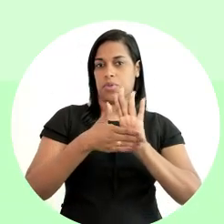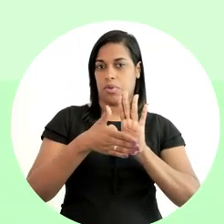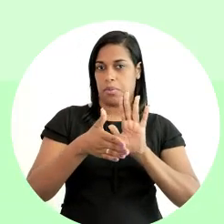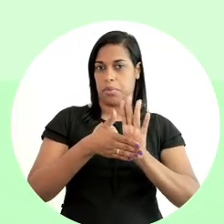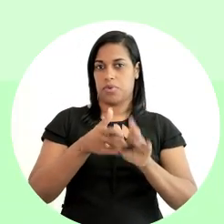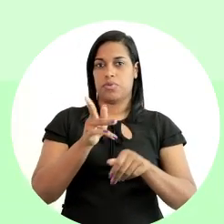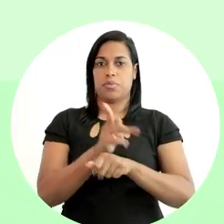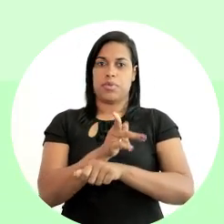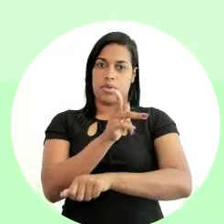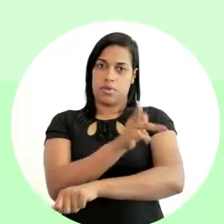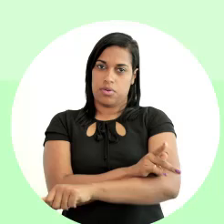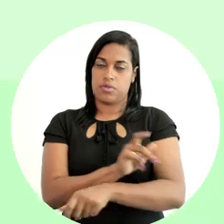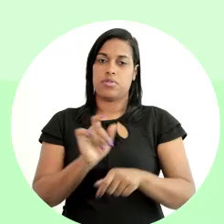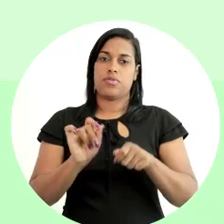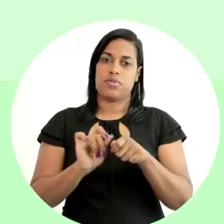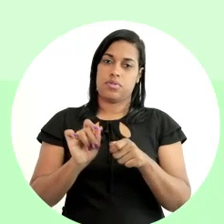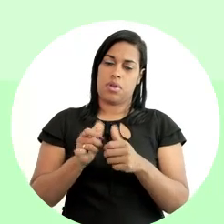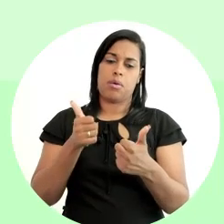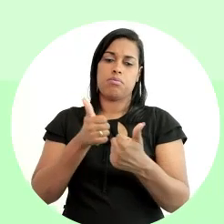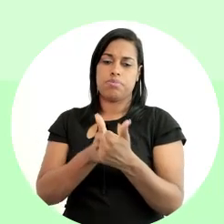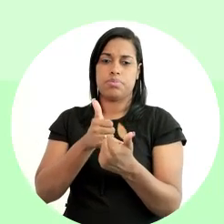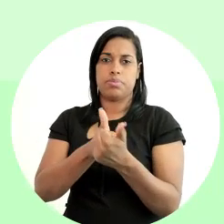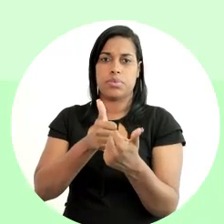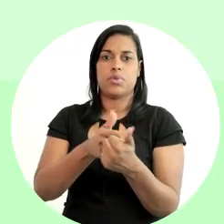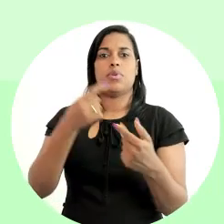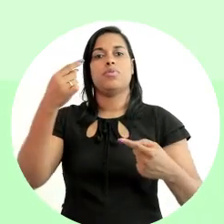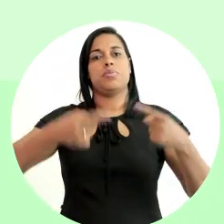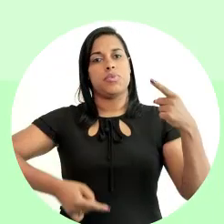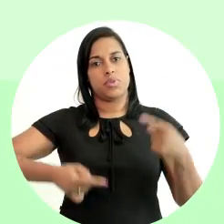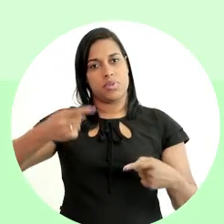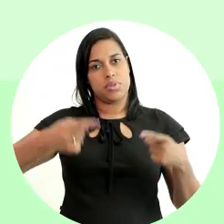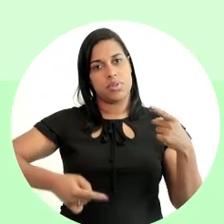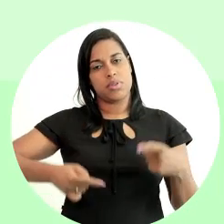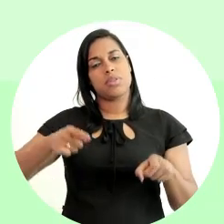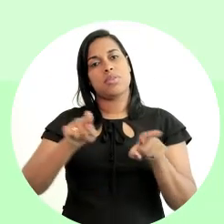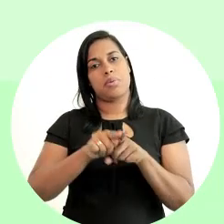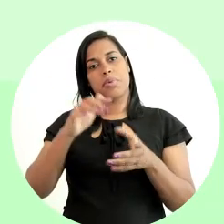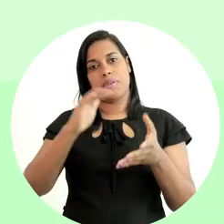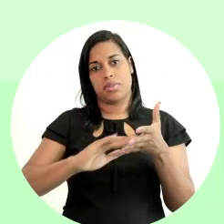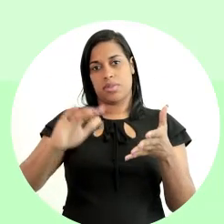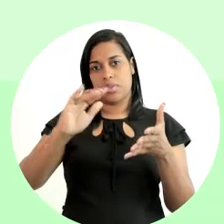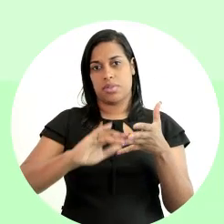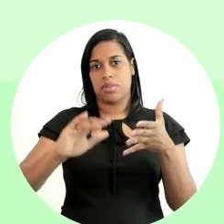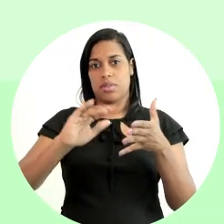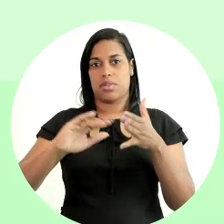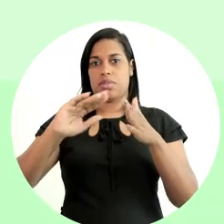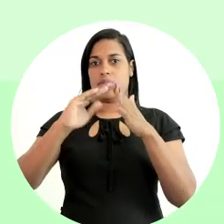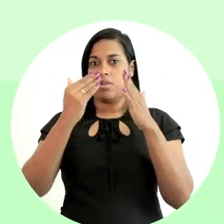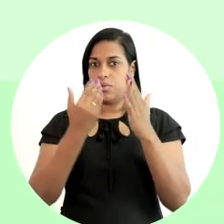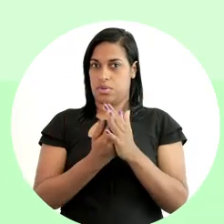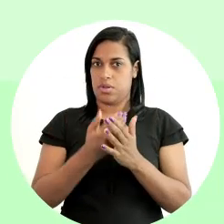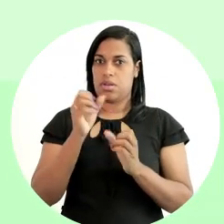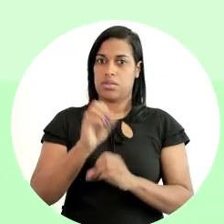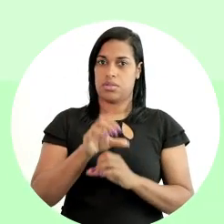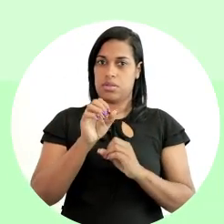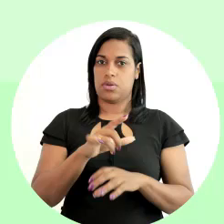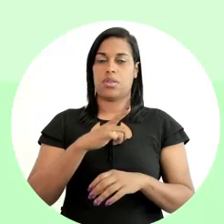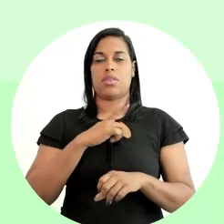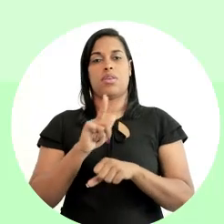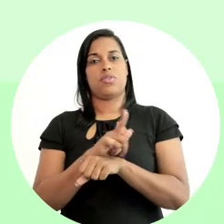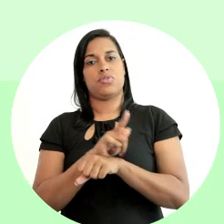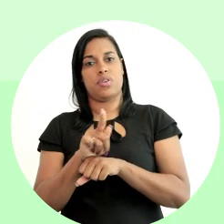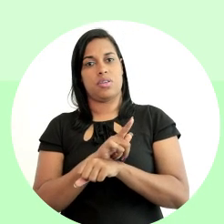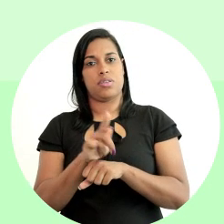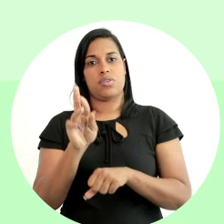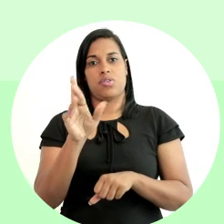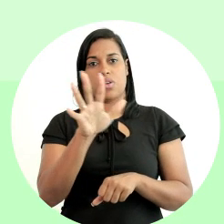propostas pedagógicas, fazem os acompanhamentos das políticas que são propostas pela Secretaria de Educação. Então temos